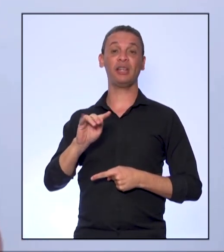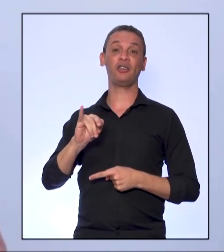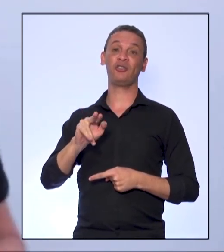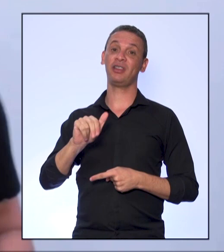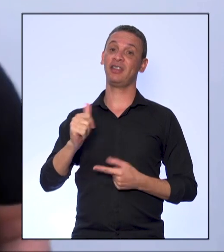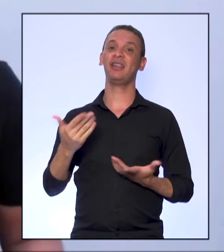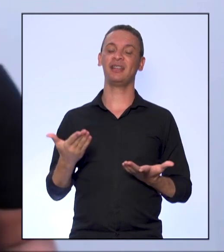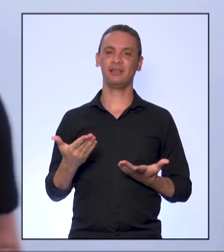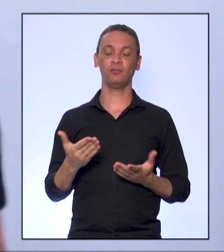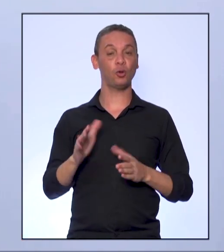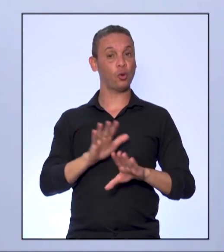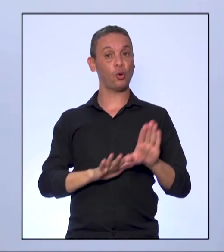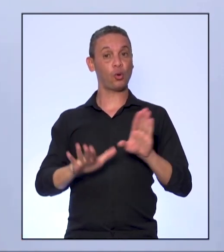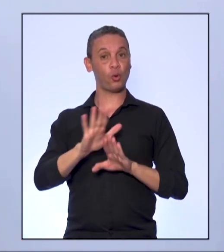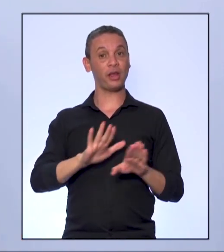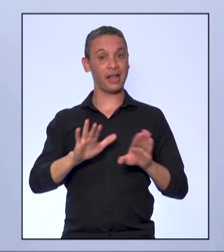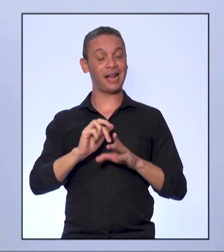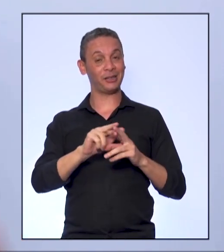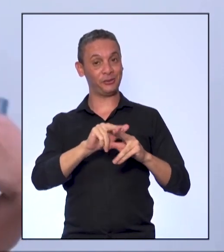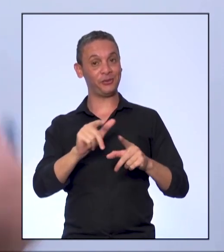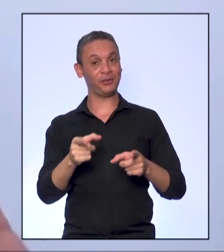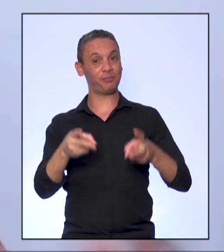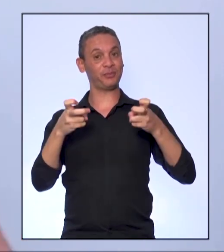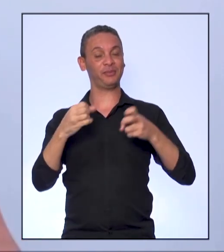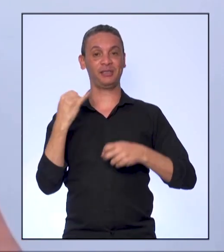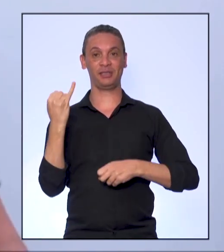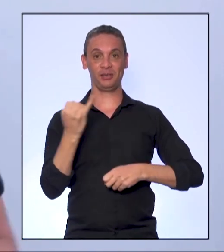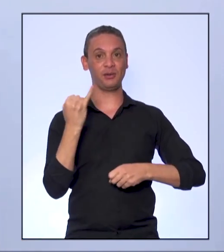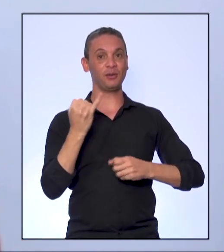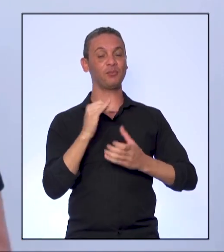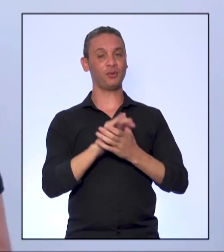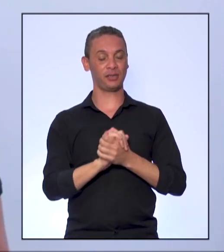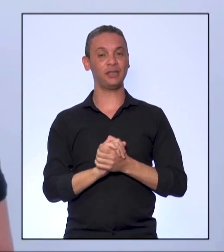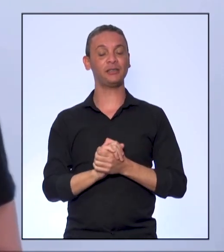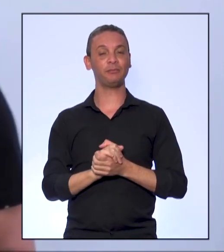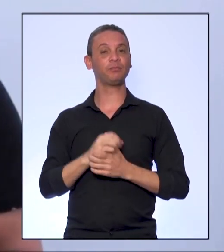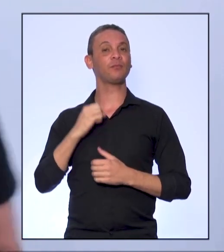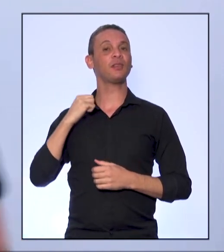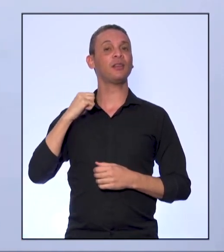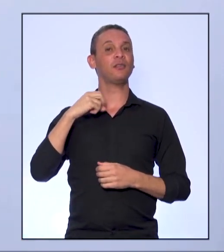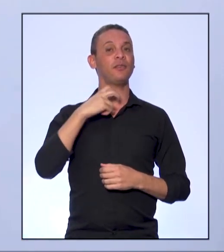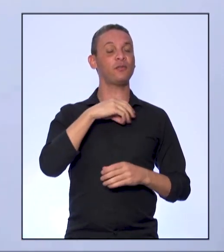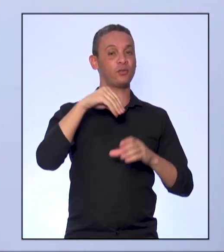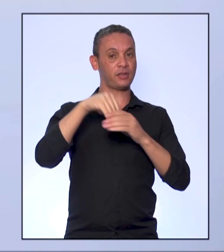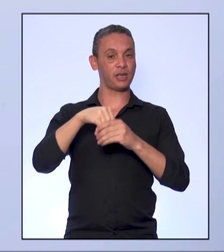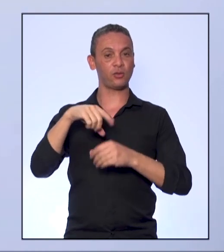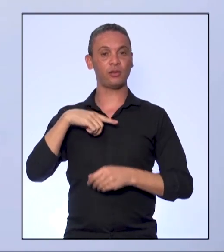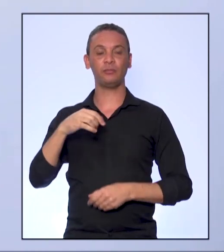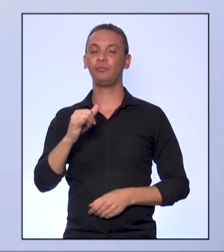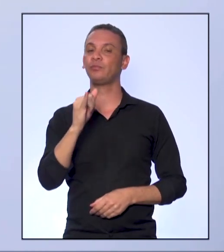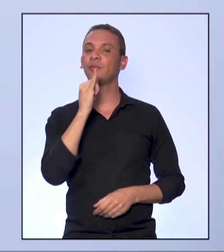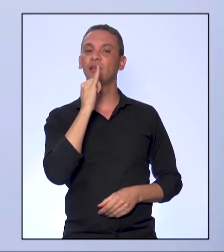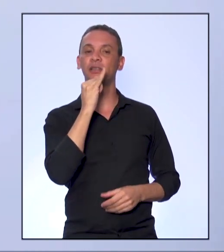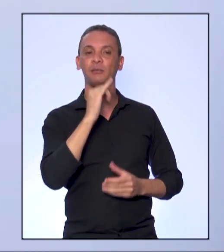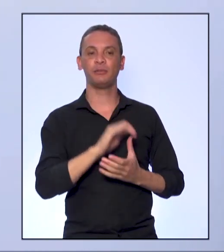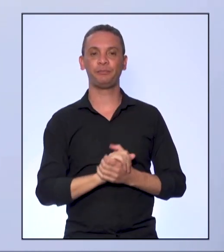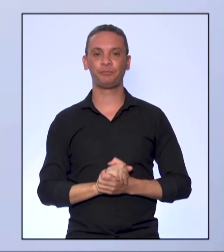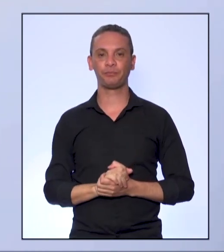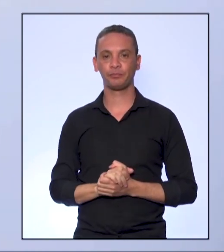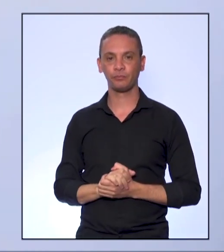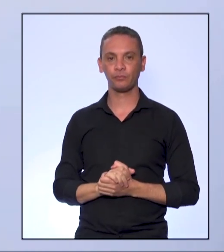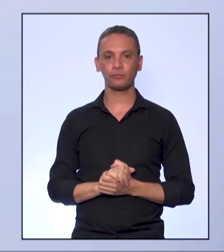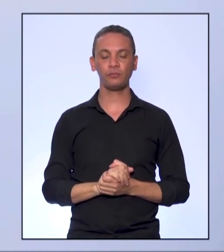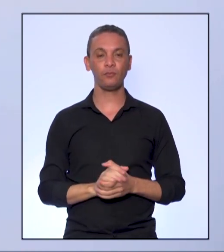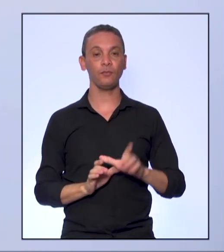Então, cuidado, galera. Existe sim DNA de cadeia simples, não na gente, nos vírus, e RNA de cadeia dupla. Eu vou dar exemplo aqui para vocês. Existe,